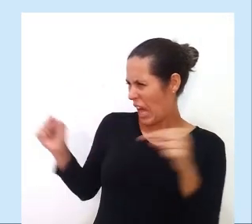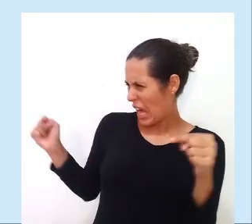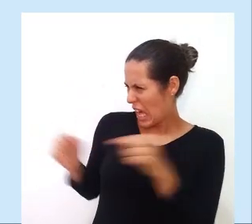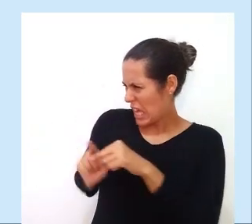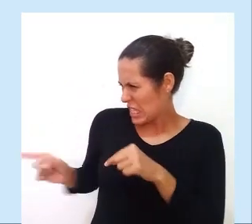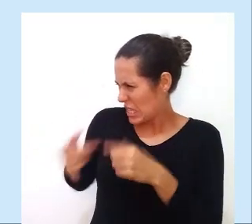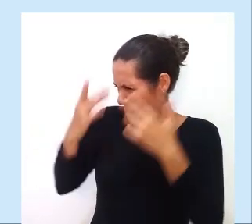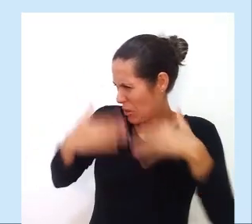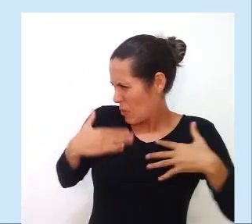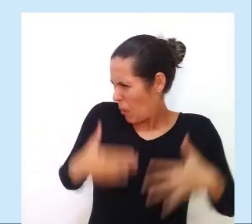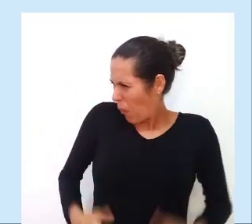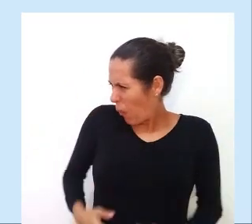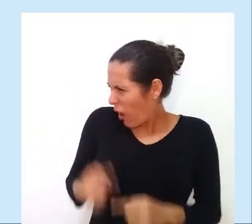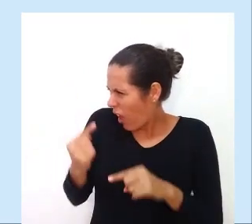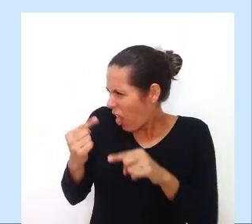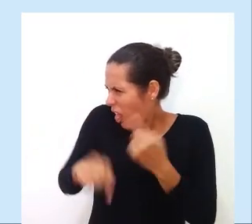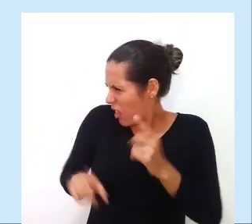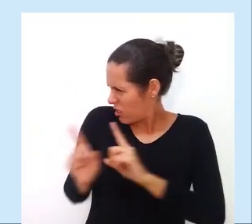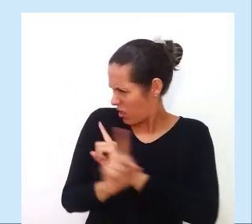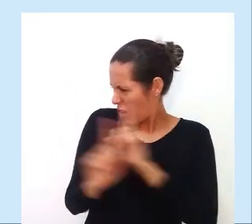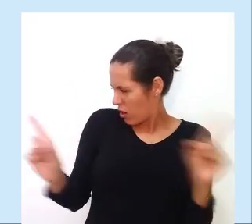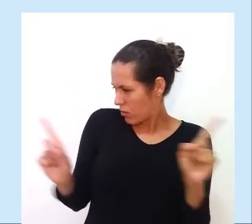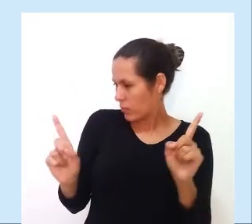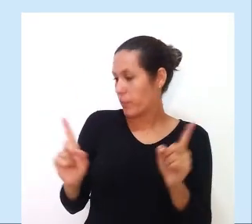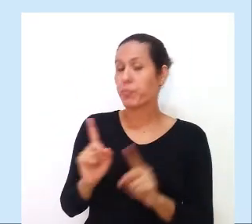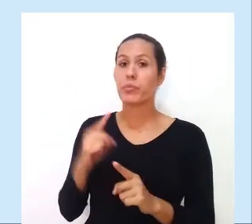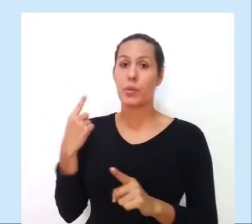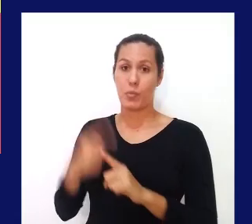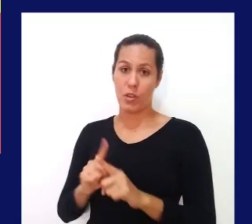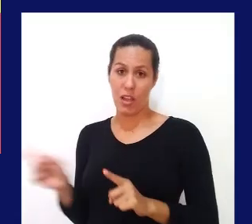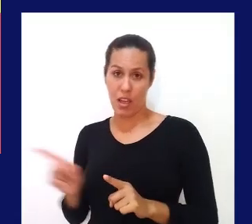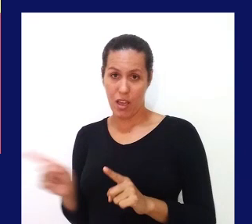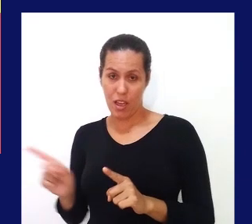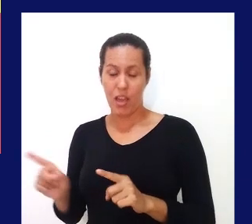é assim não que as pessoas estão vestidas não. Porque na